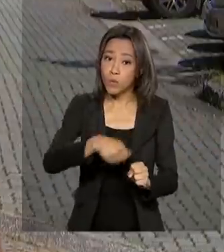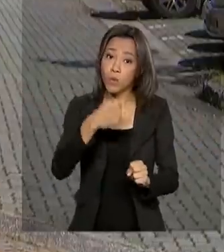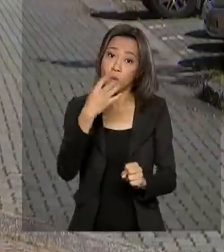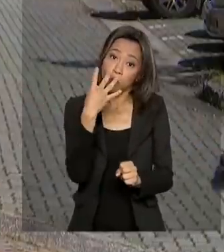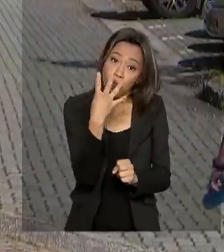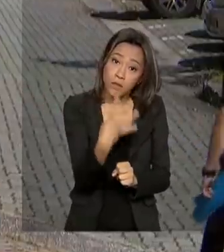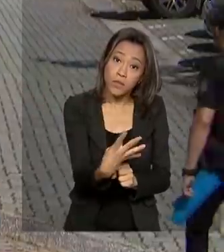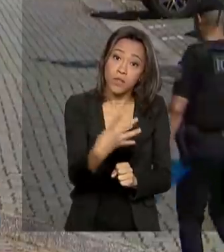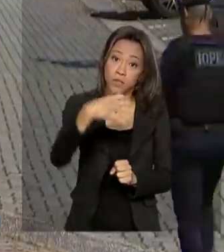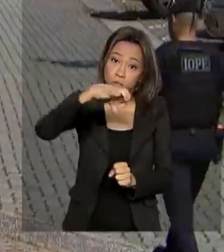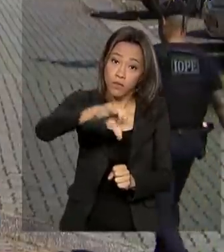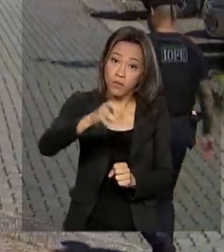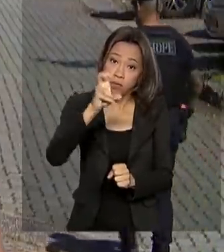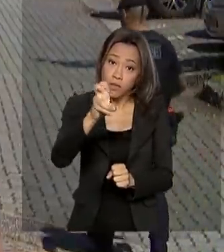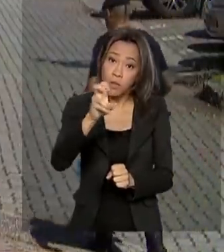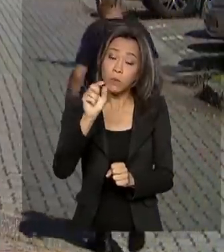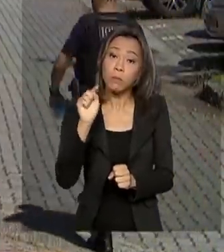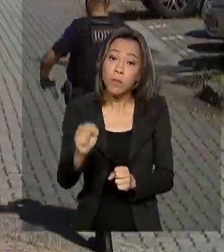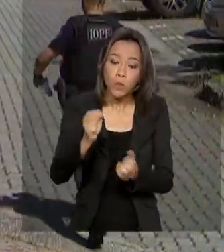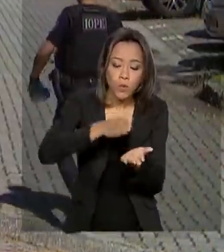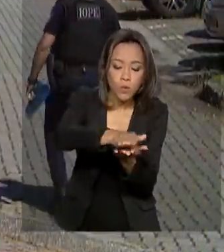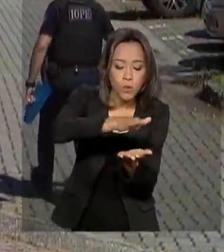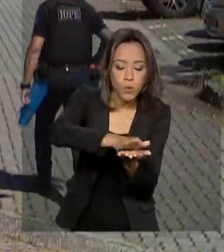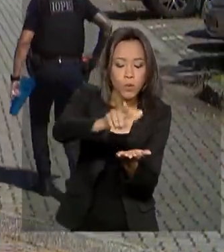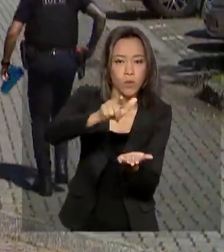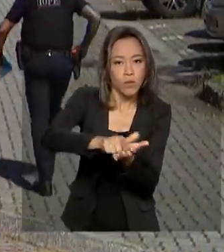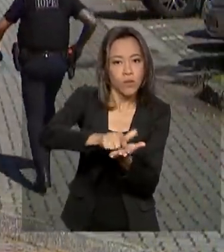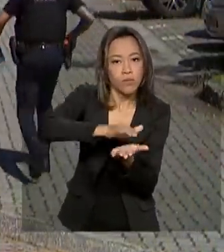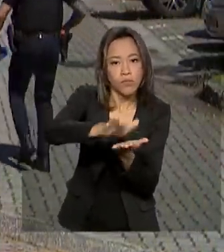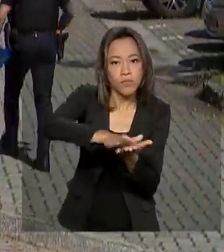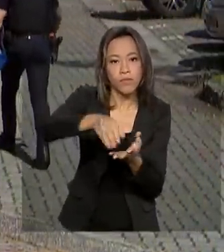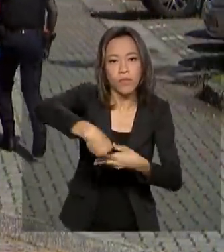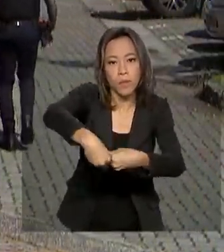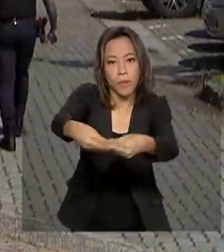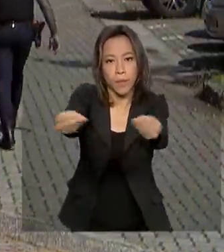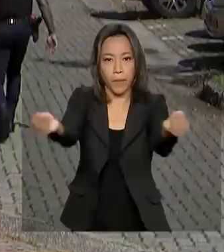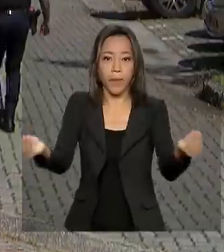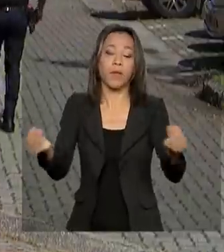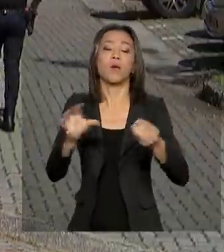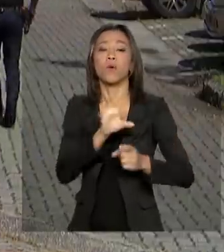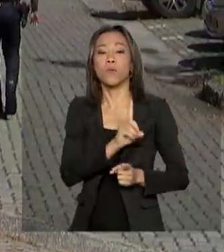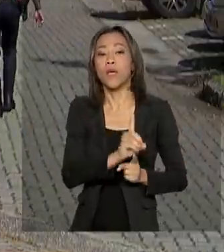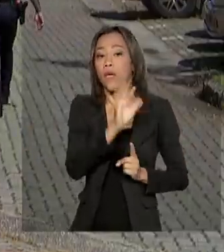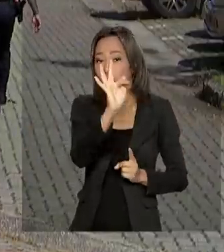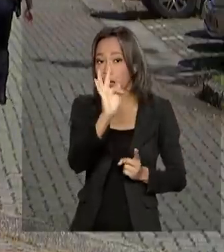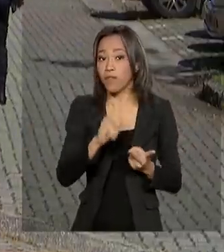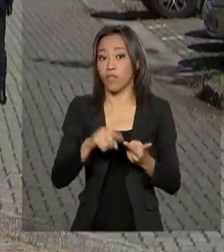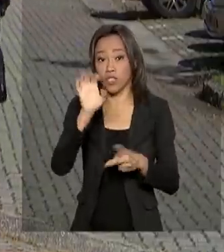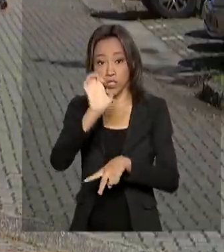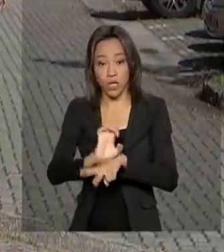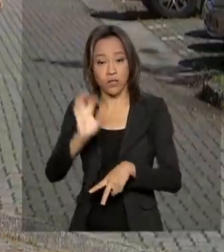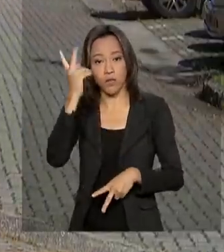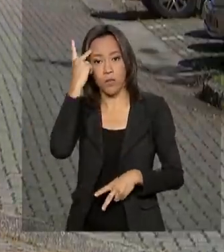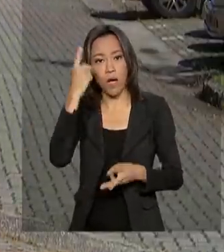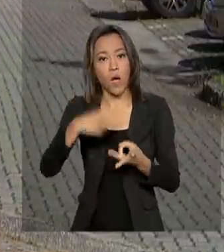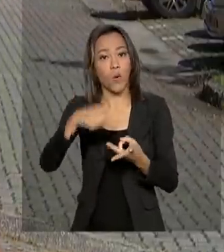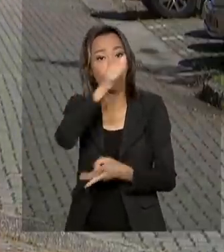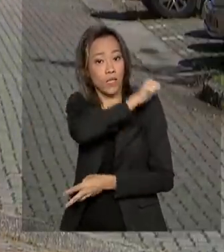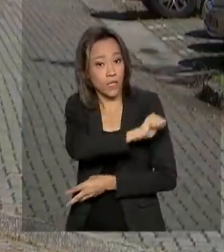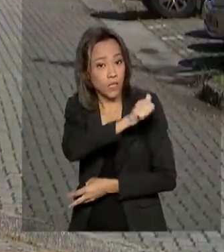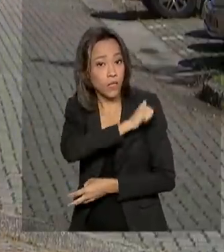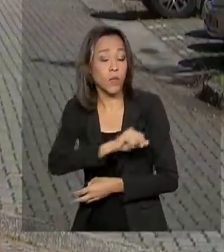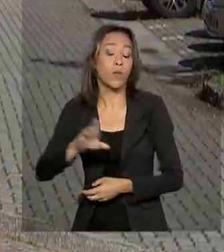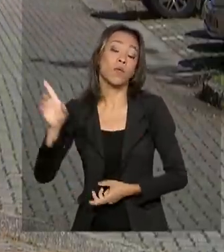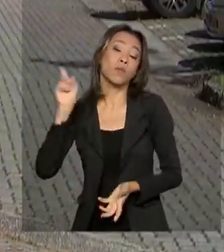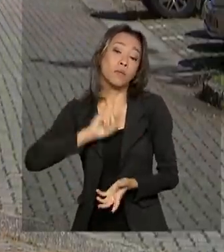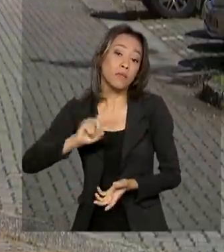serão distribuídos além do distrito federal participam dessa ação os estados de são paulo rio de janeiro e minas